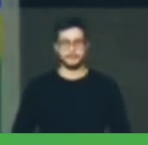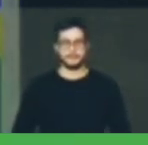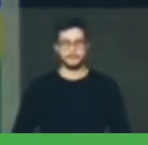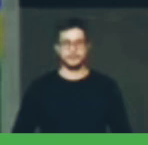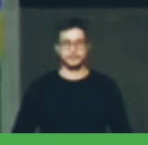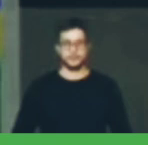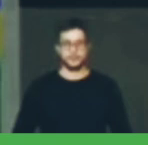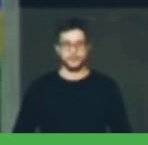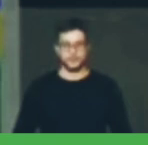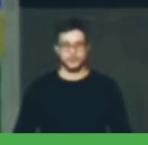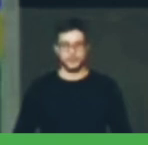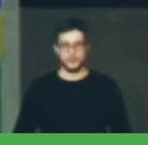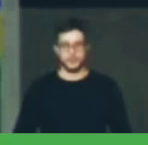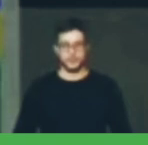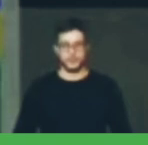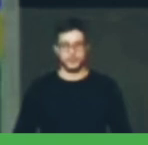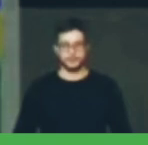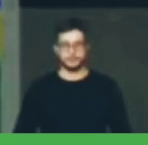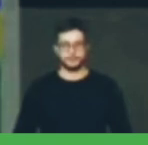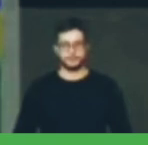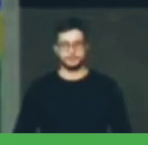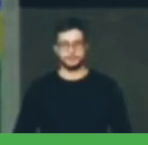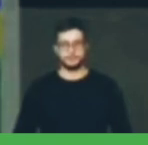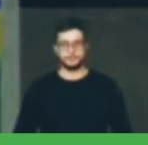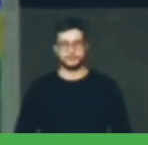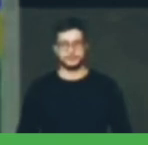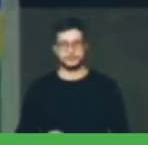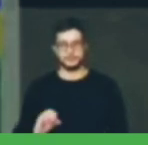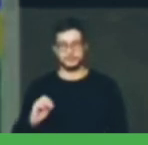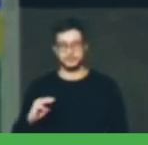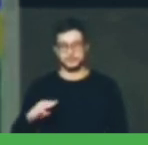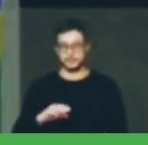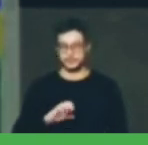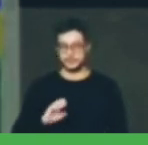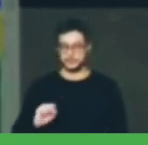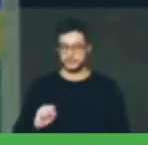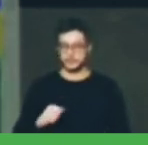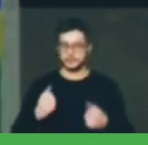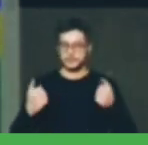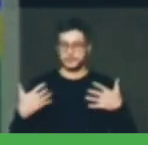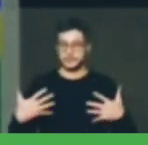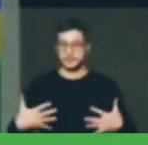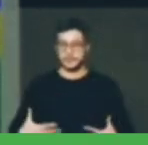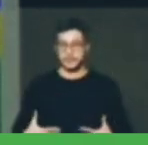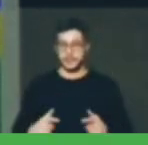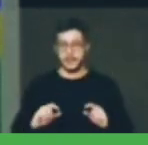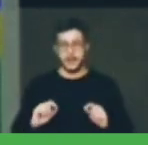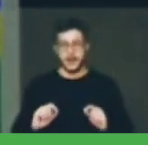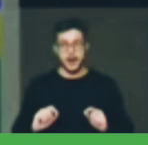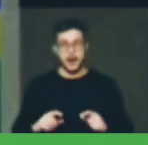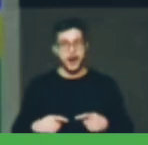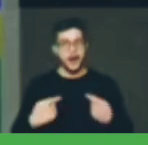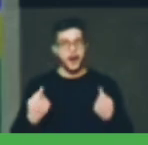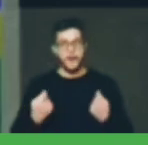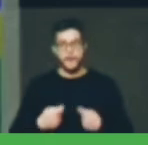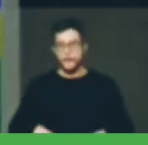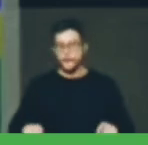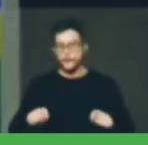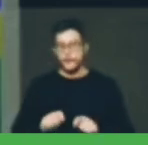Gazeta do Povo. OMS agora é enfática em não recomendar máscara